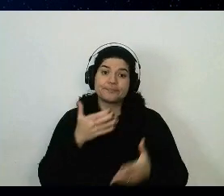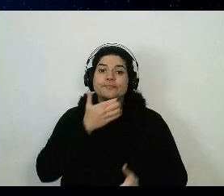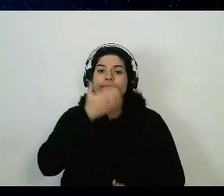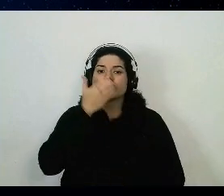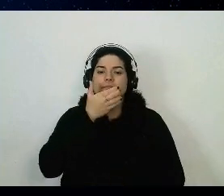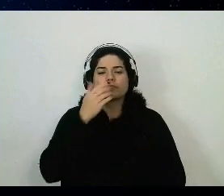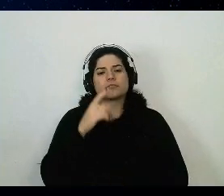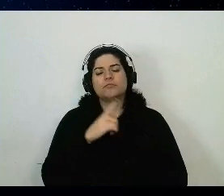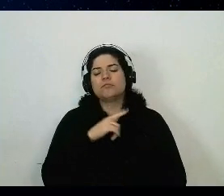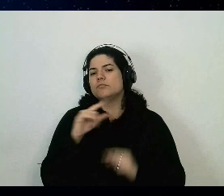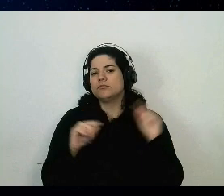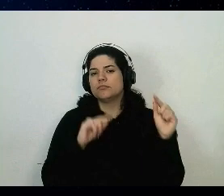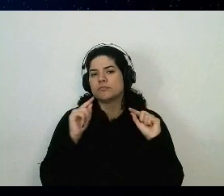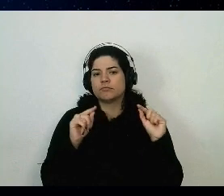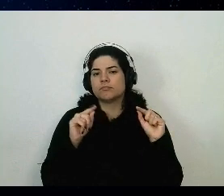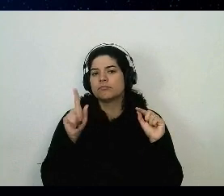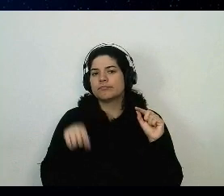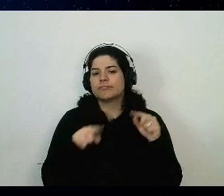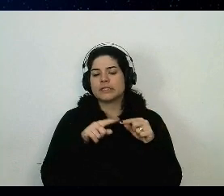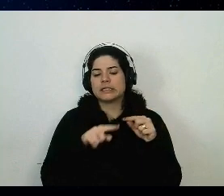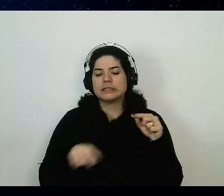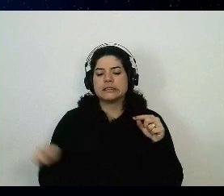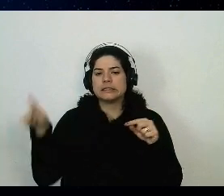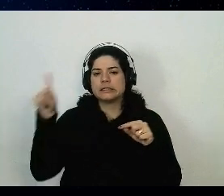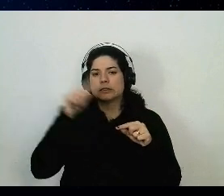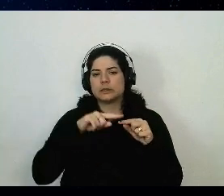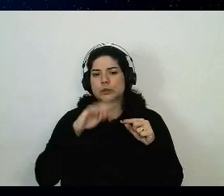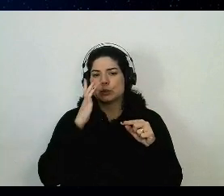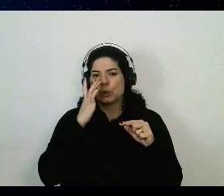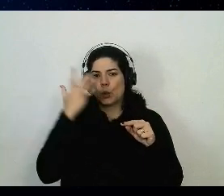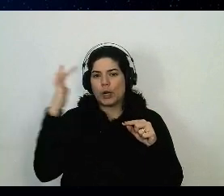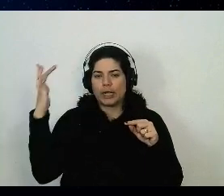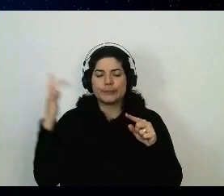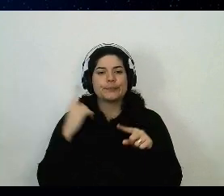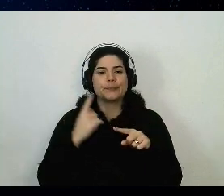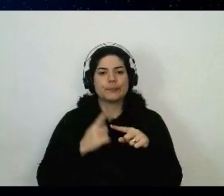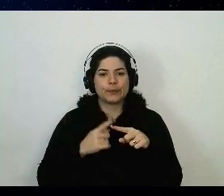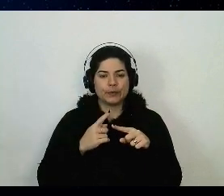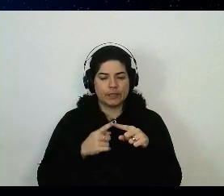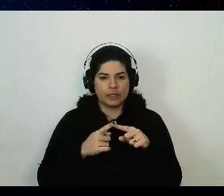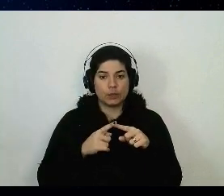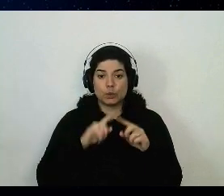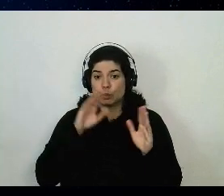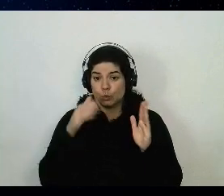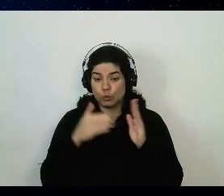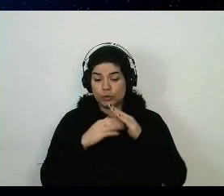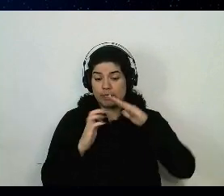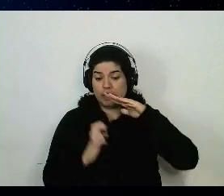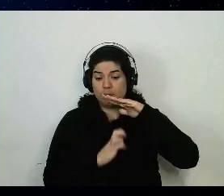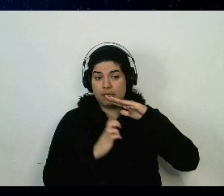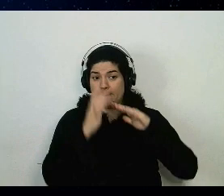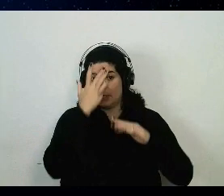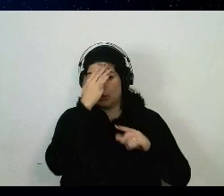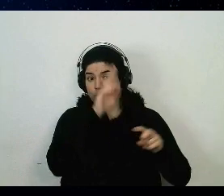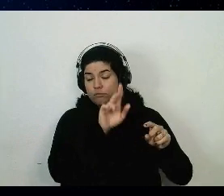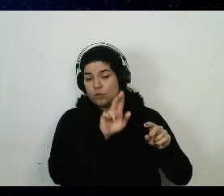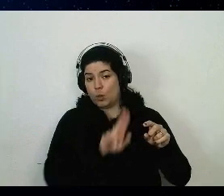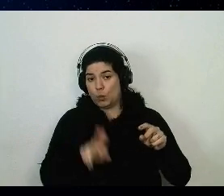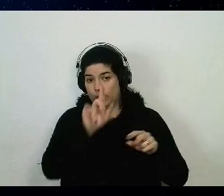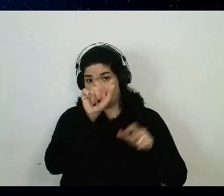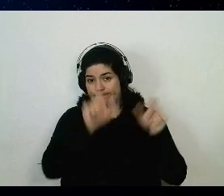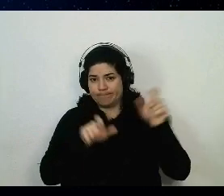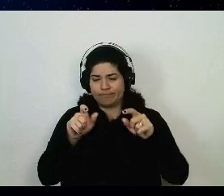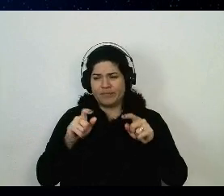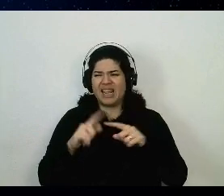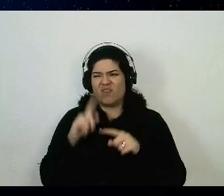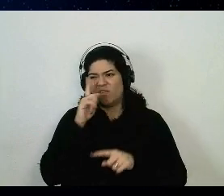muito sobre o círculo dourado do Simon. Por quê? Quando normalmente todas as empresas ou as pessoas, eu fiz essa falha, por isso que eu fui